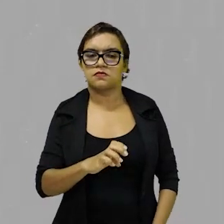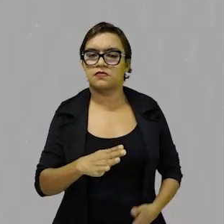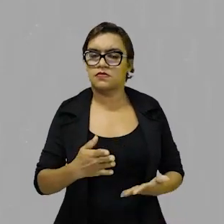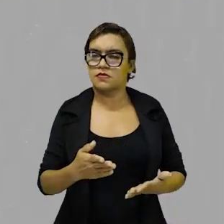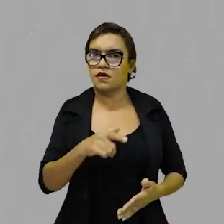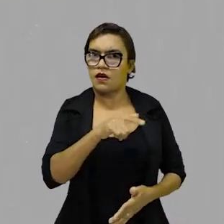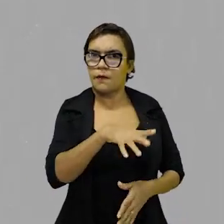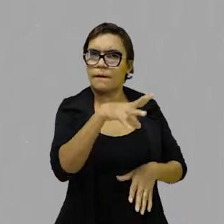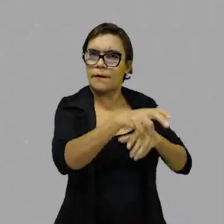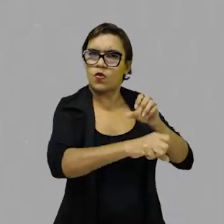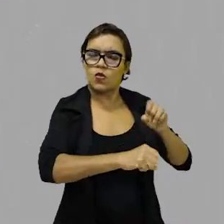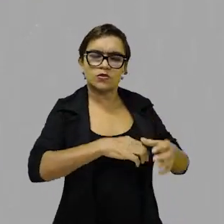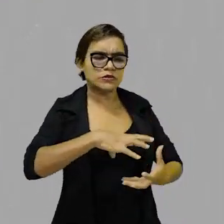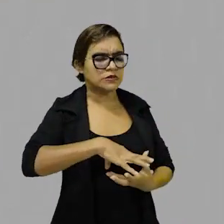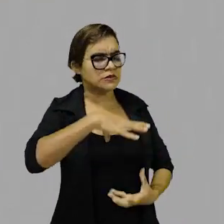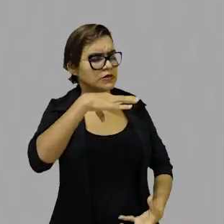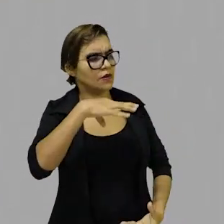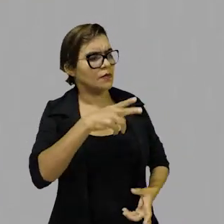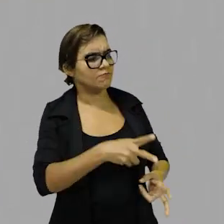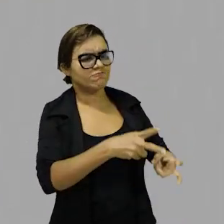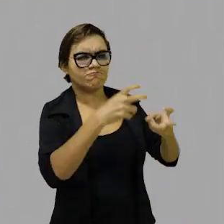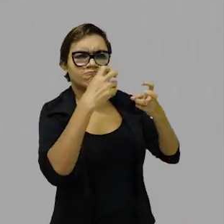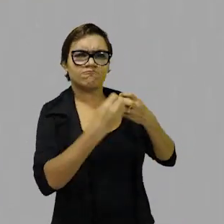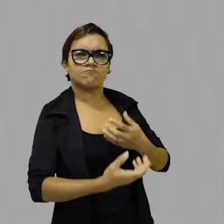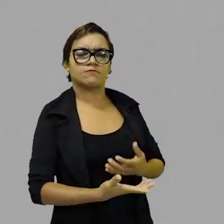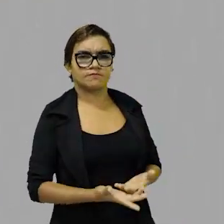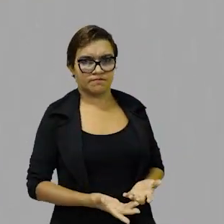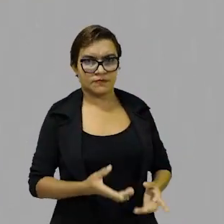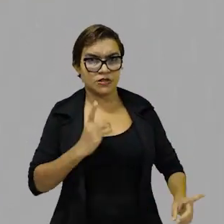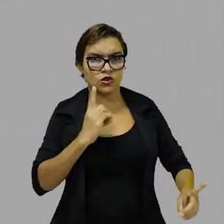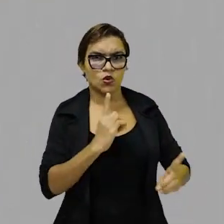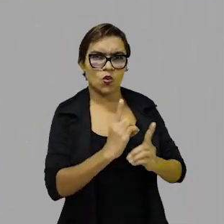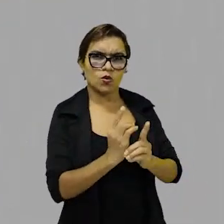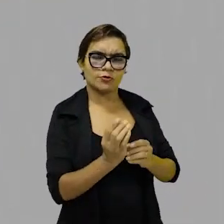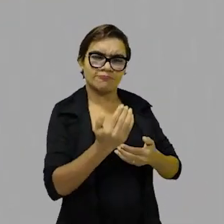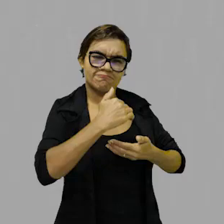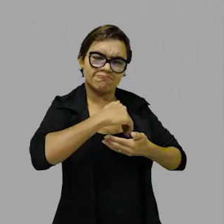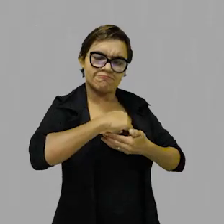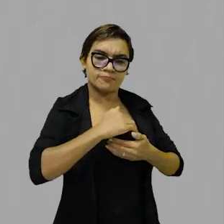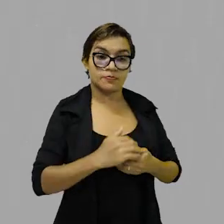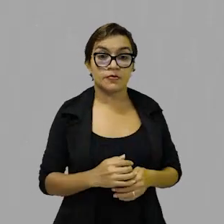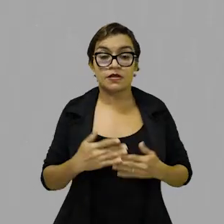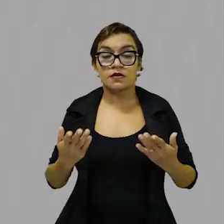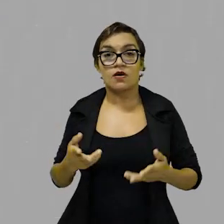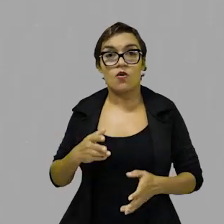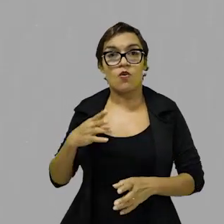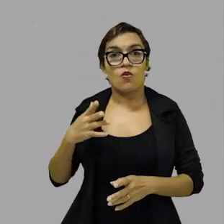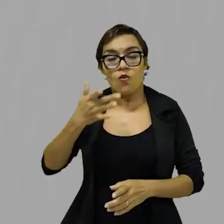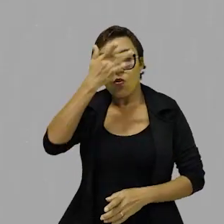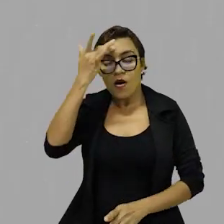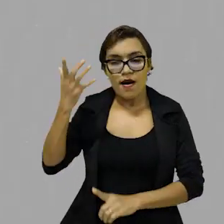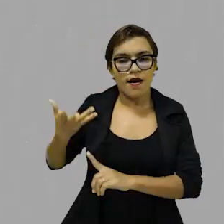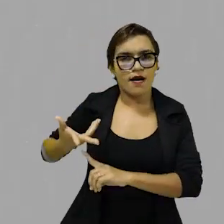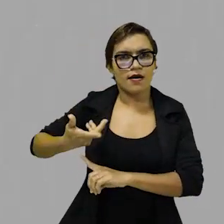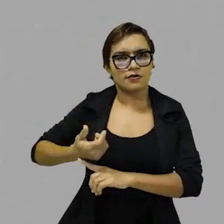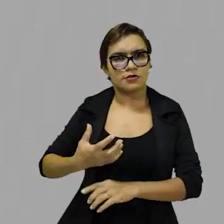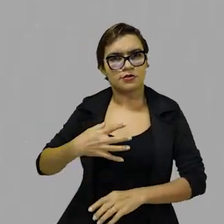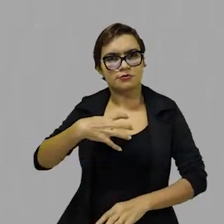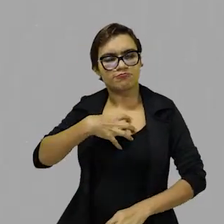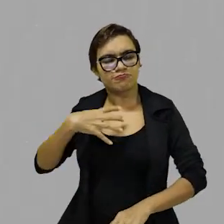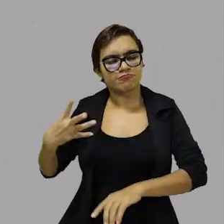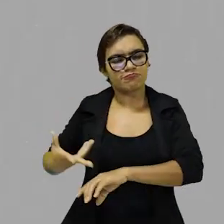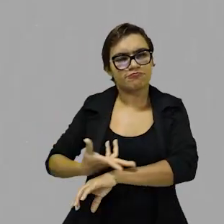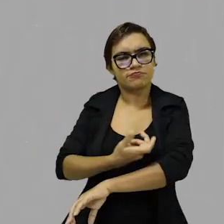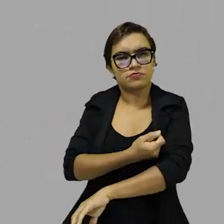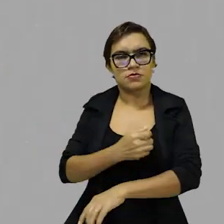essa busca da alma humana, onde ele se encontra com outra pessoa. Eles são literalmente os artistas onde a inspiração vem do teu estado emocional.